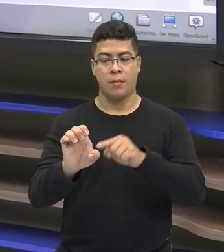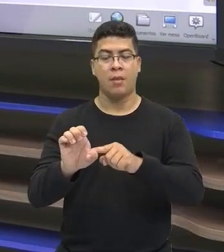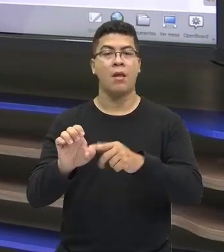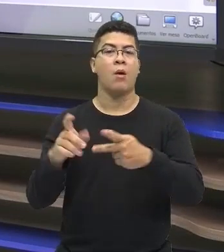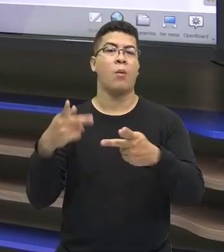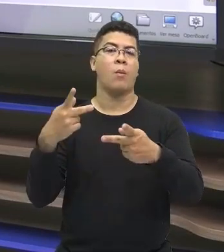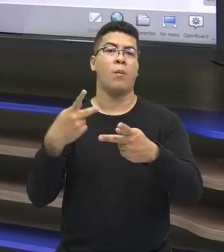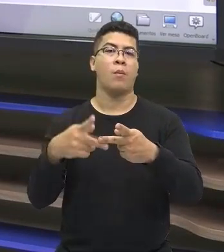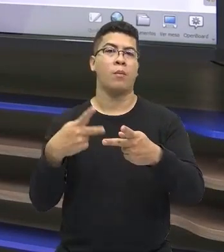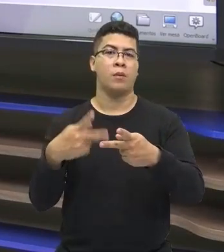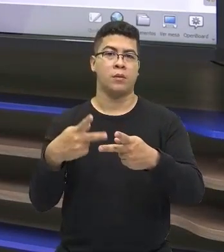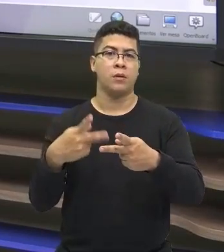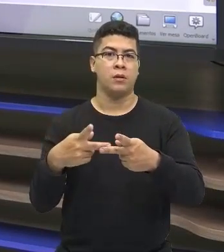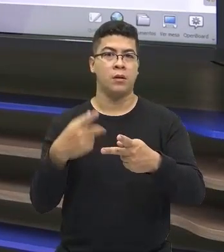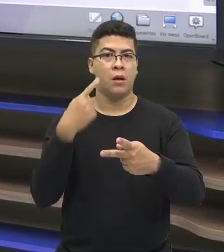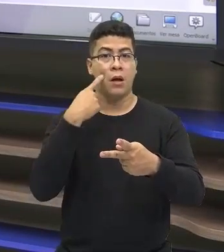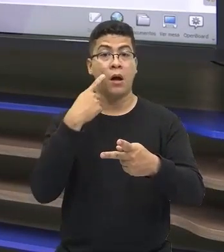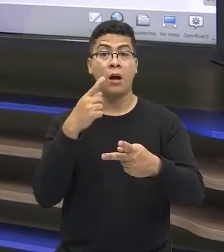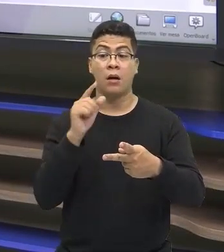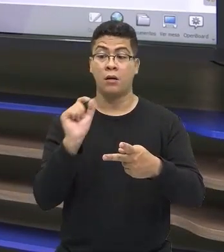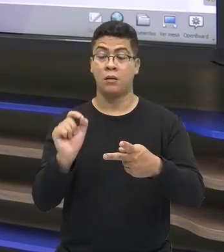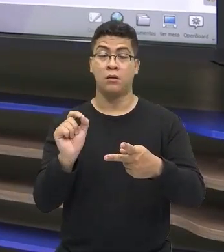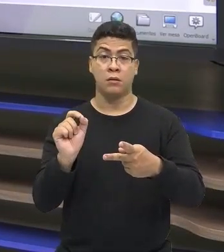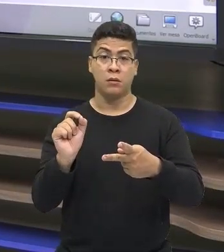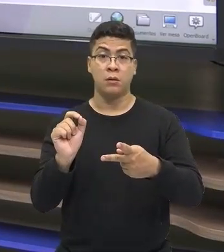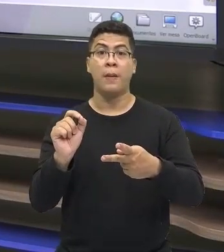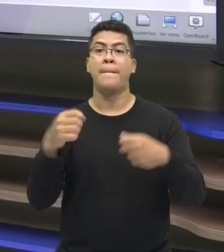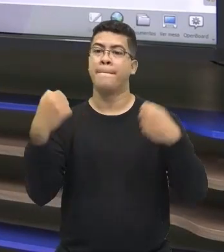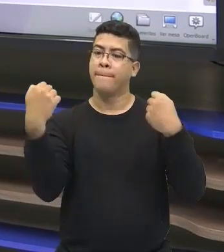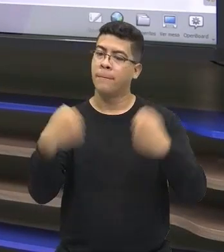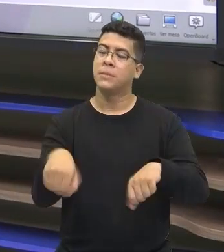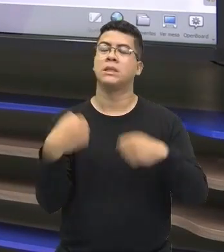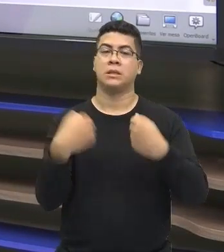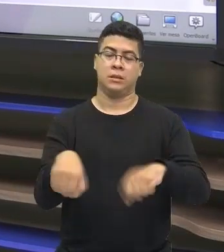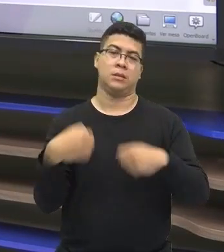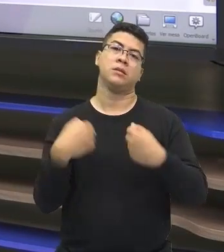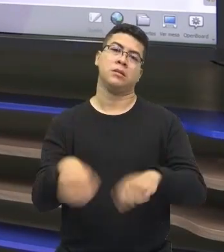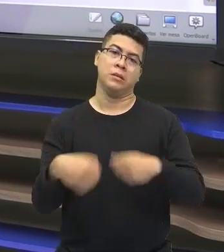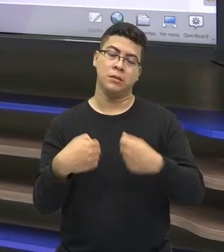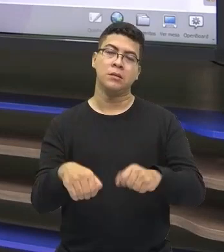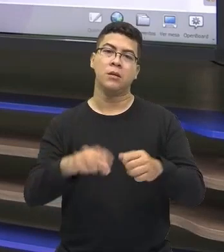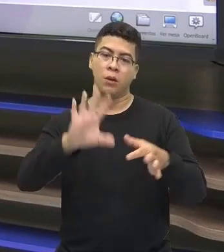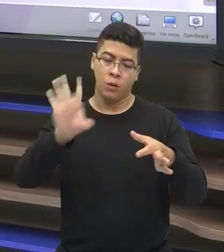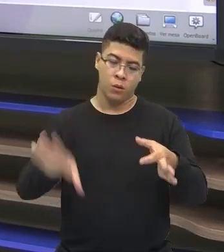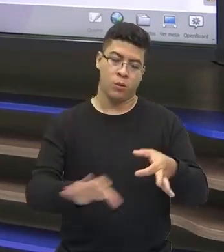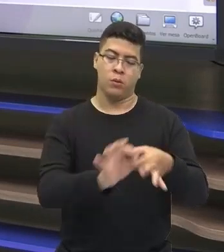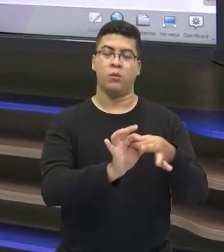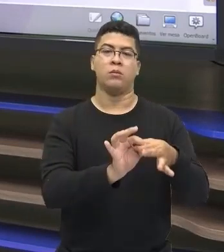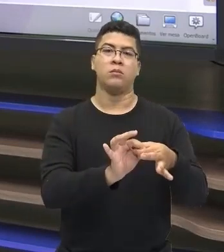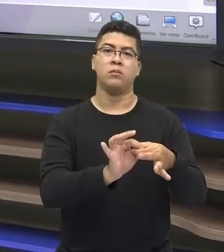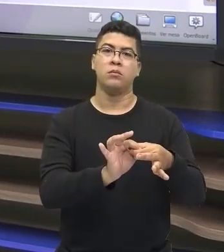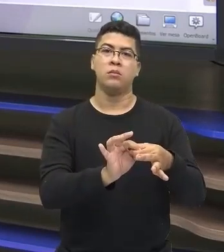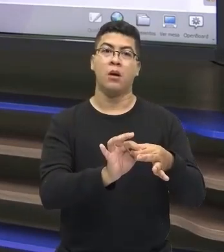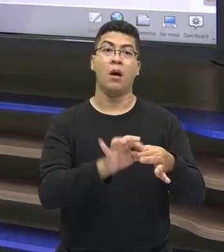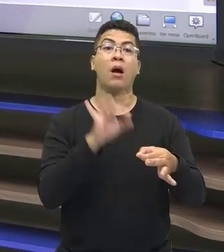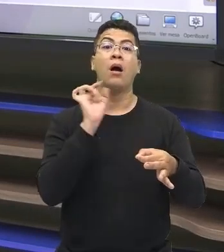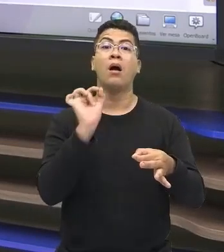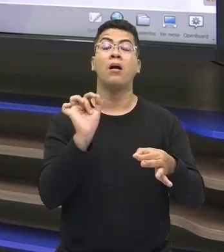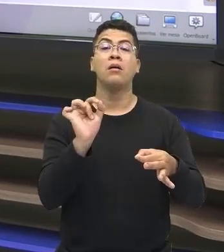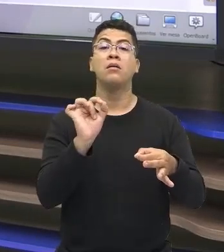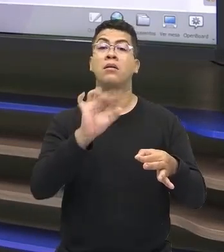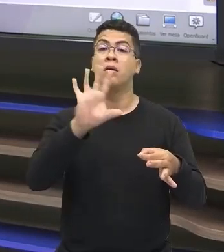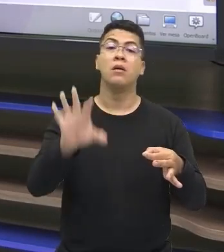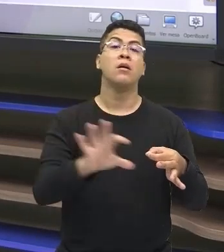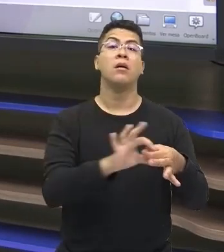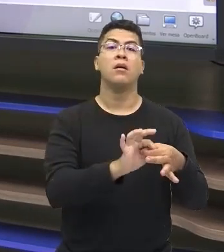Ele é um verbo transitivo, porque ele precisa desse complemento, para ele ter sentido, e ele vai complementar com